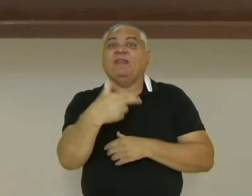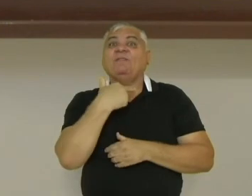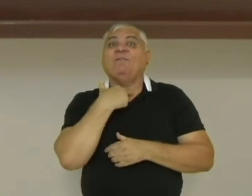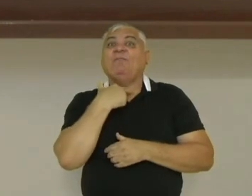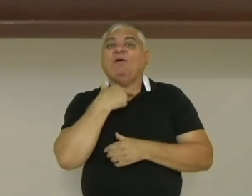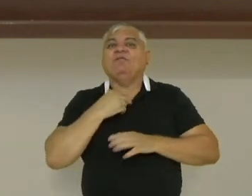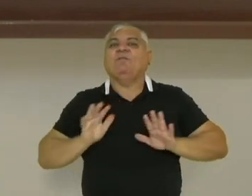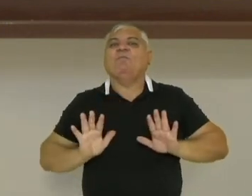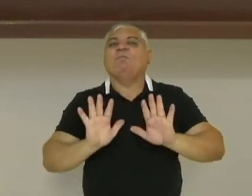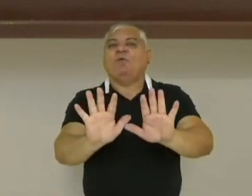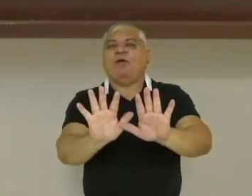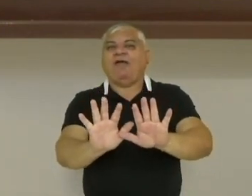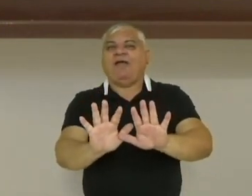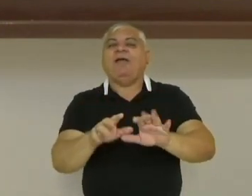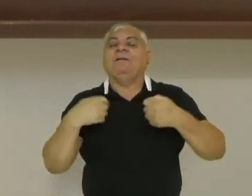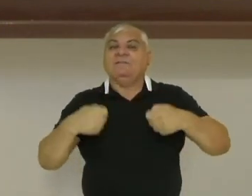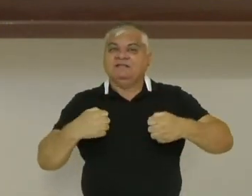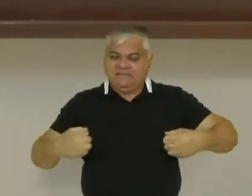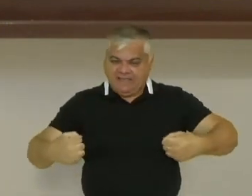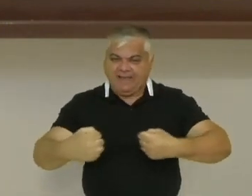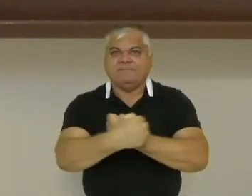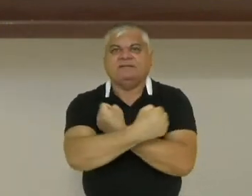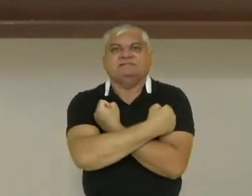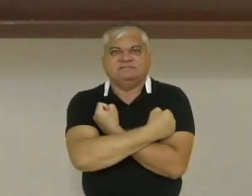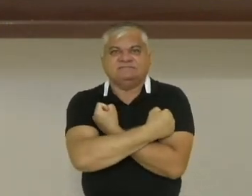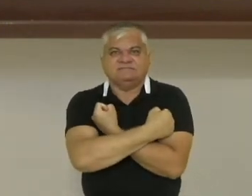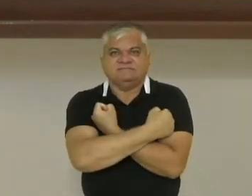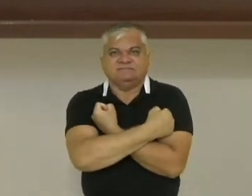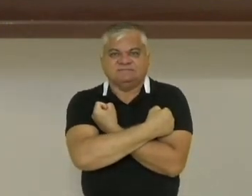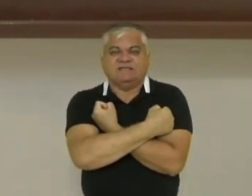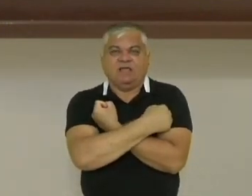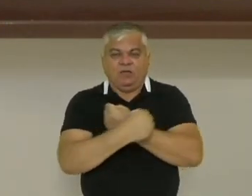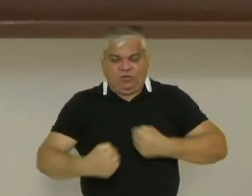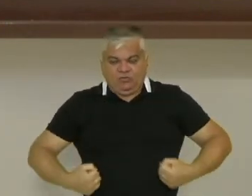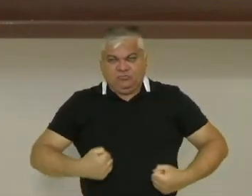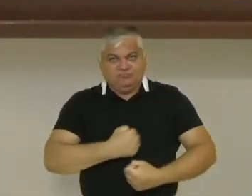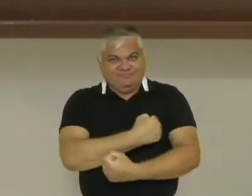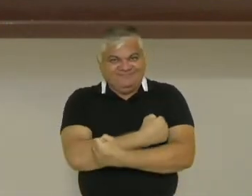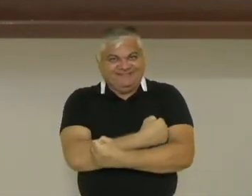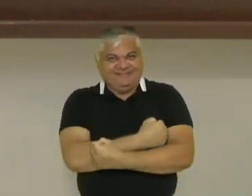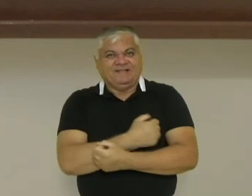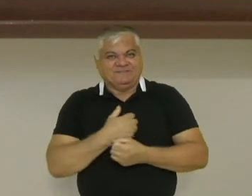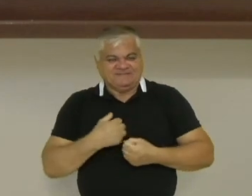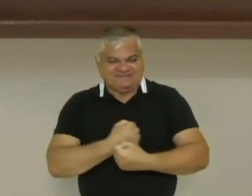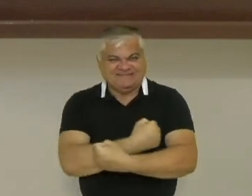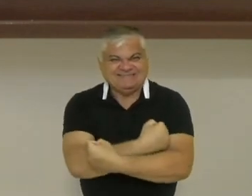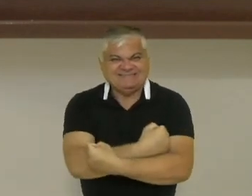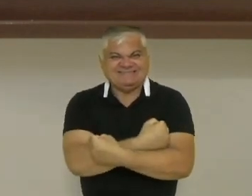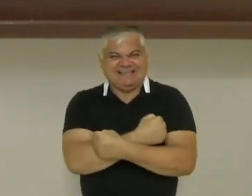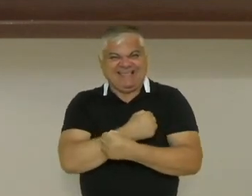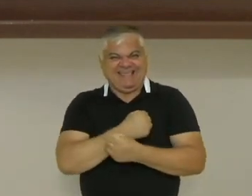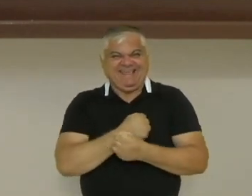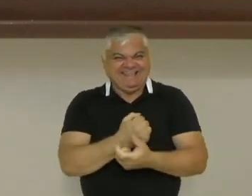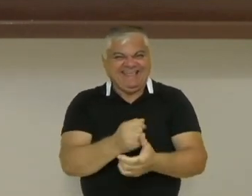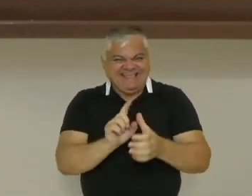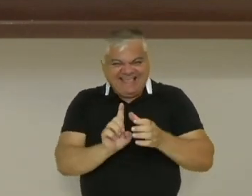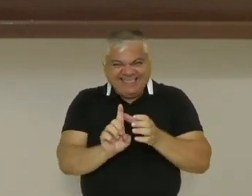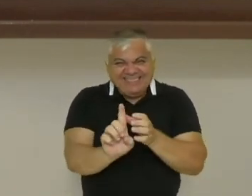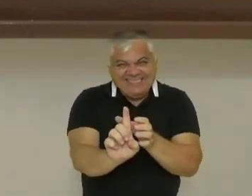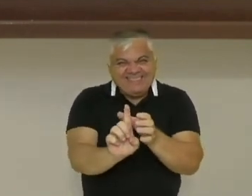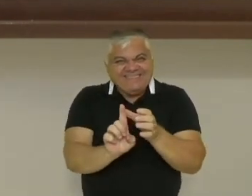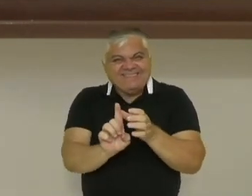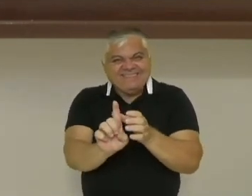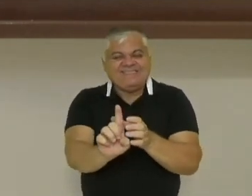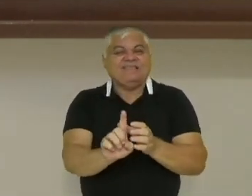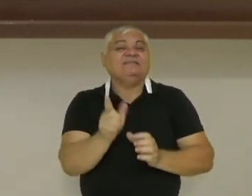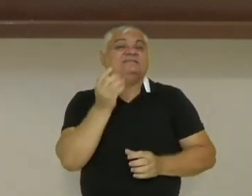empurrar agora. Agora ela tem que abraçar ou agarrar pela cintura. Então, ela fica puxando, tentando tirar